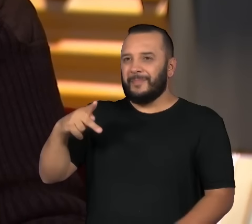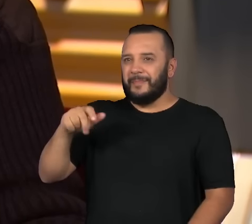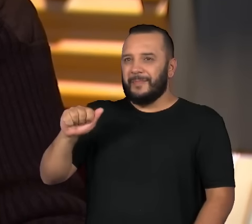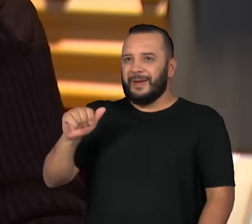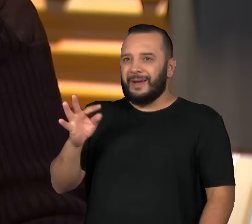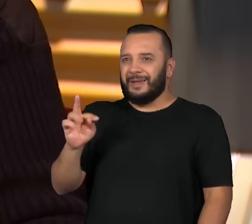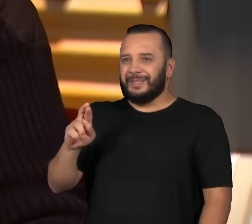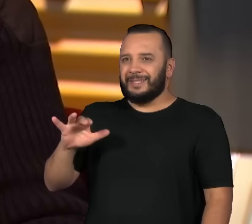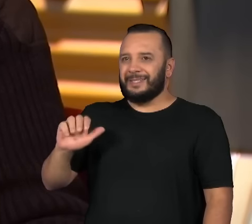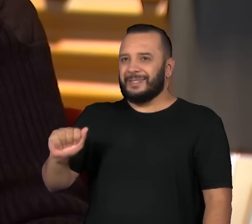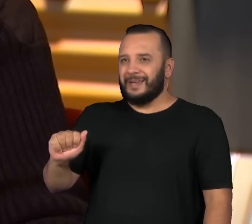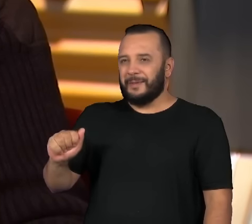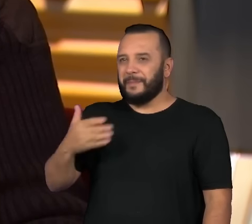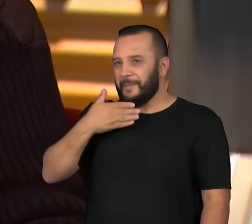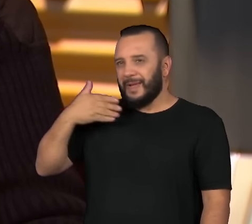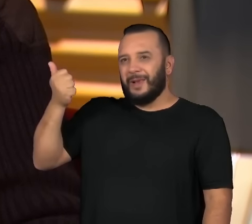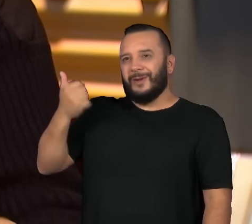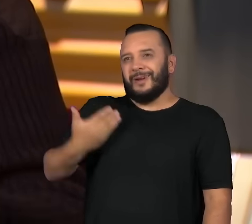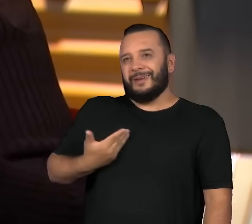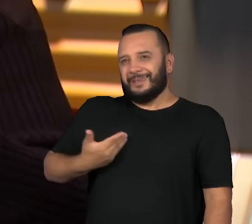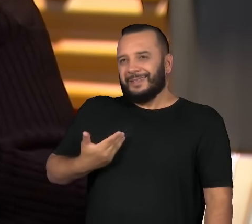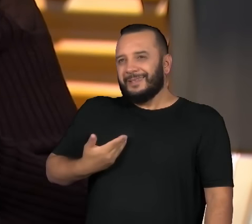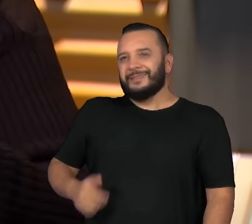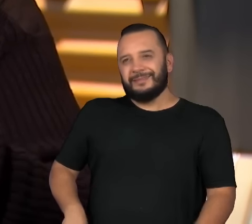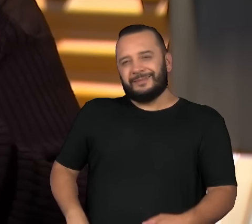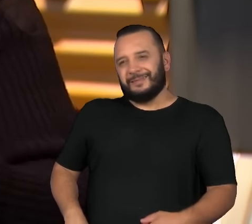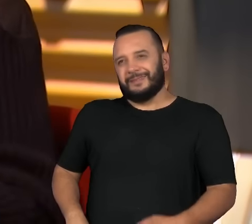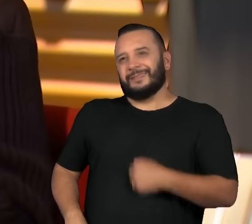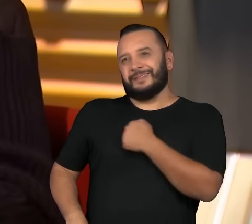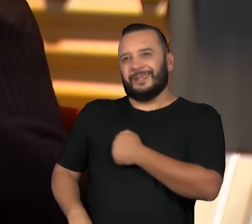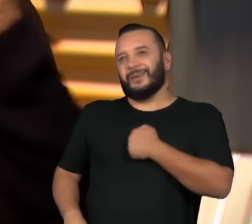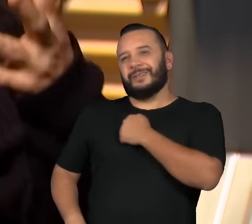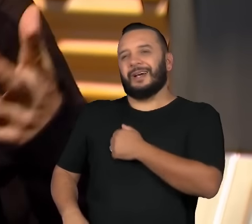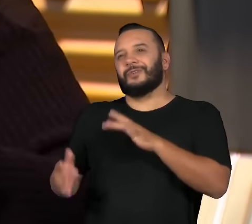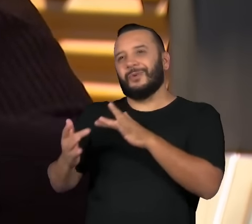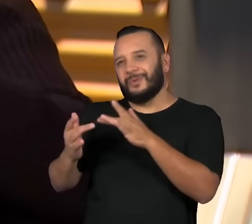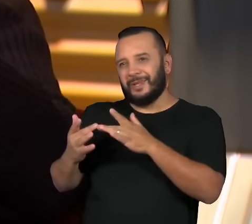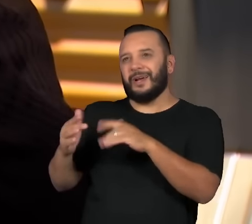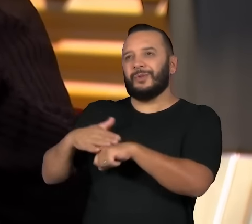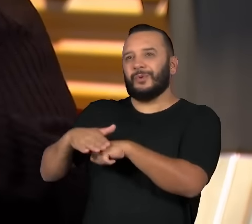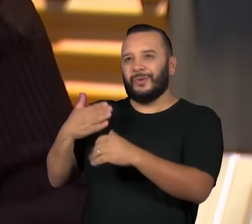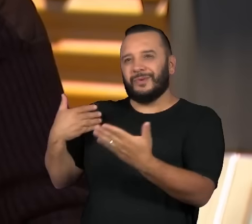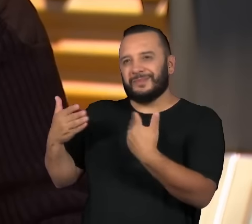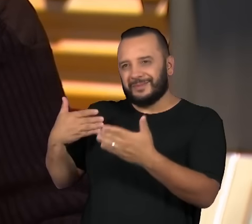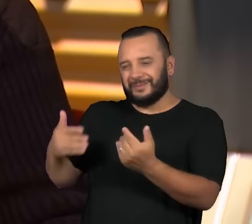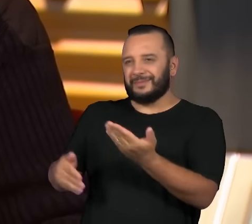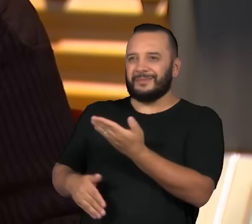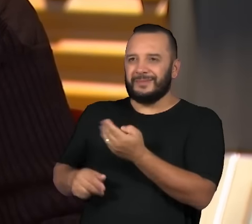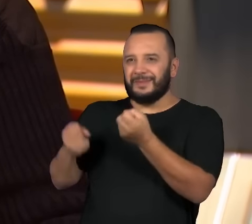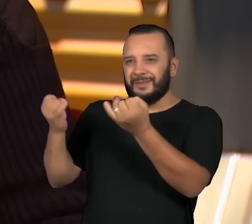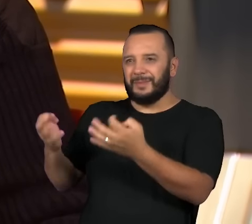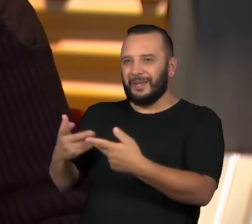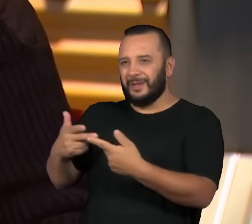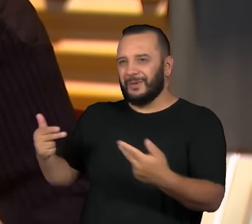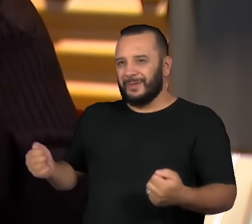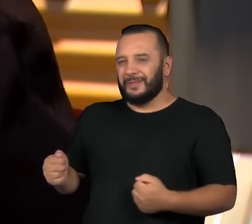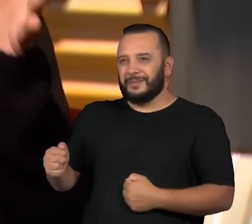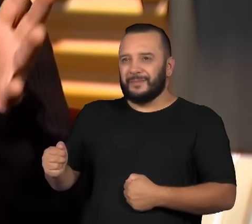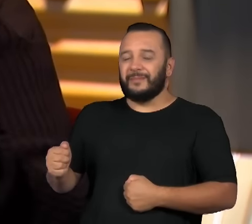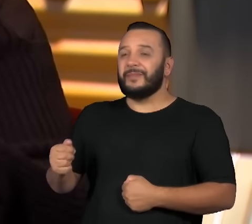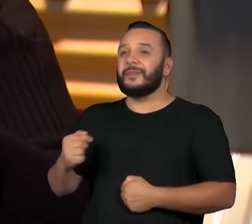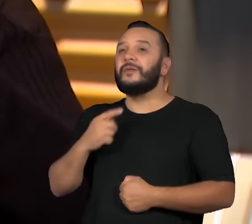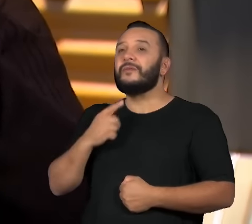amiga, uma grande parte minha. Eu sinto muita falta desse contato, né, de conversar, de falar as coisas. Muita vontade de falar tudo o